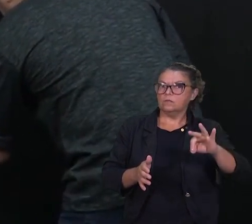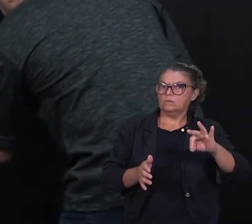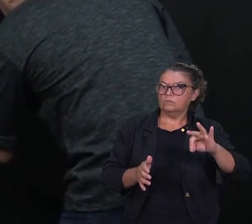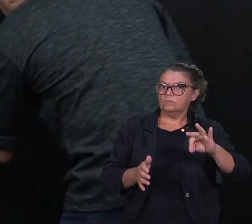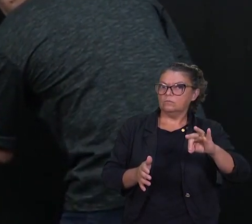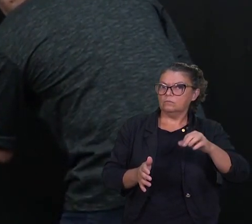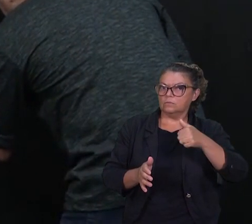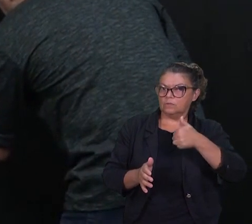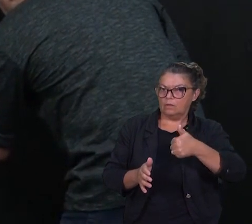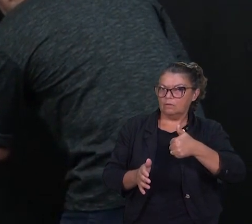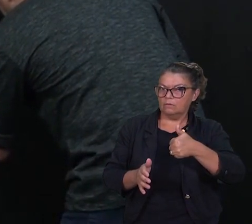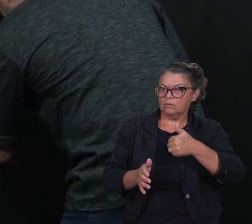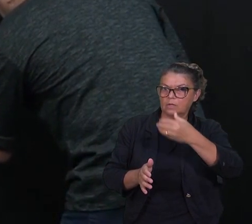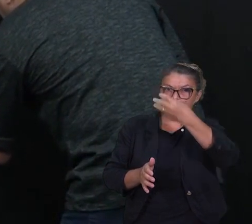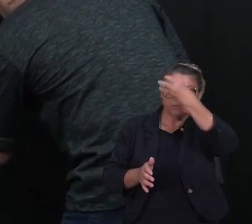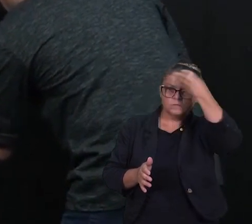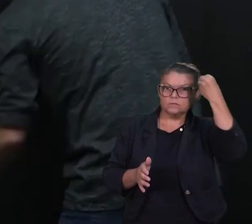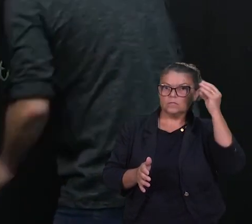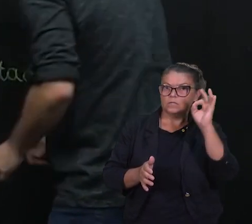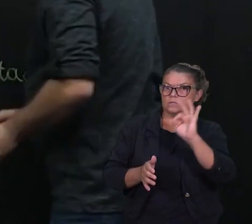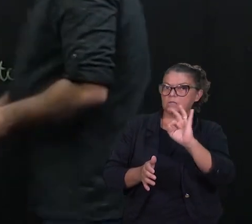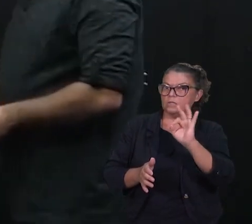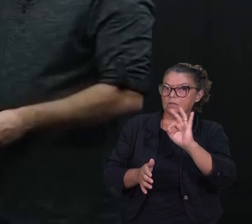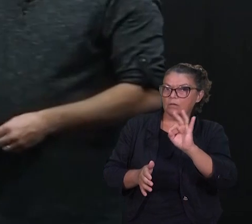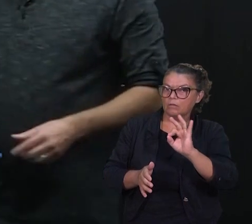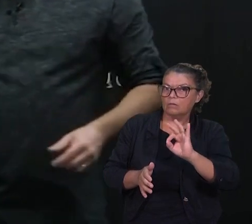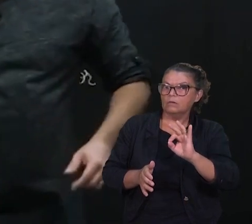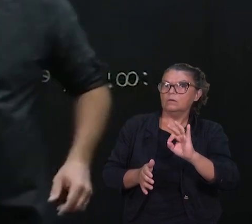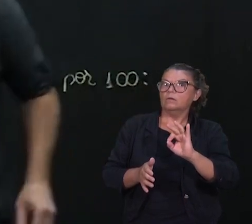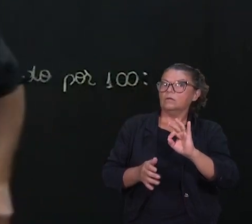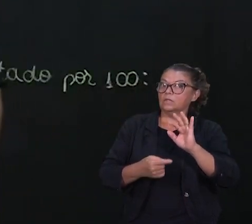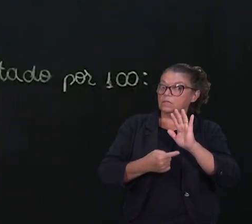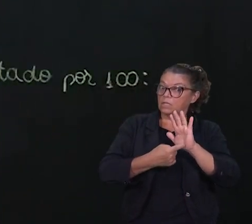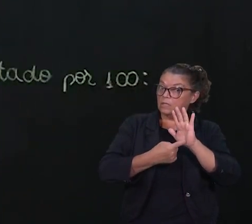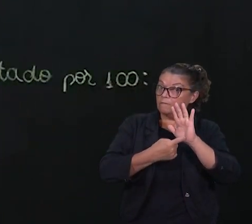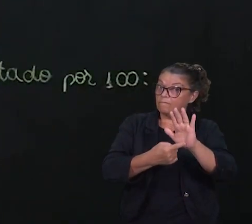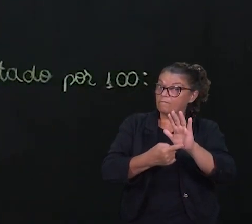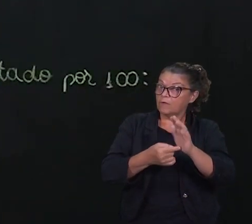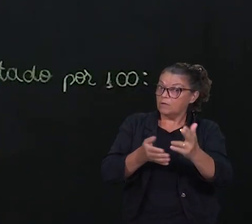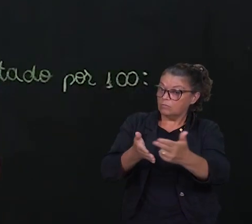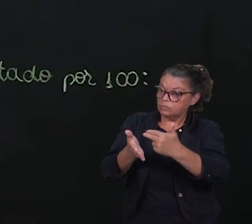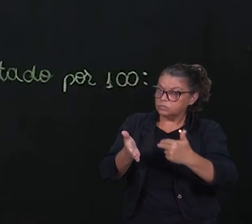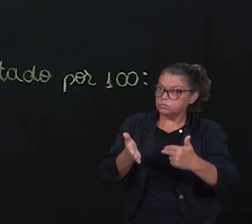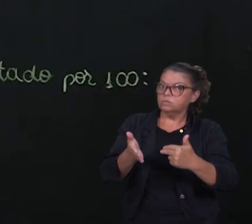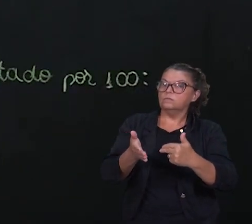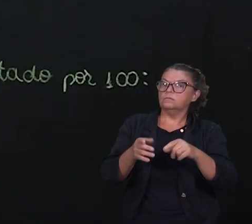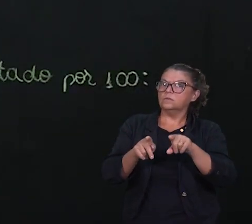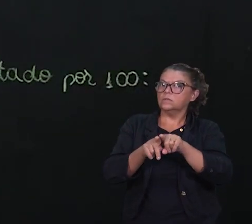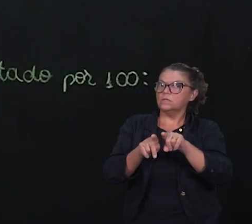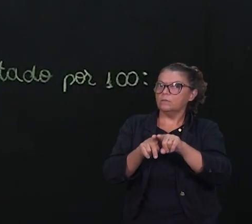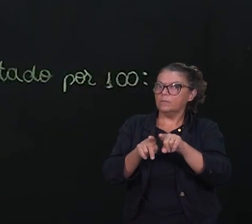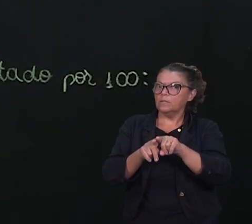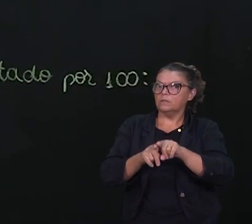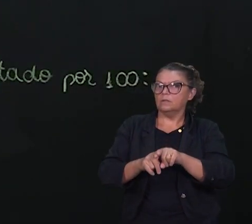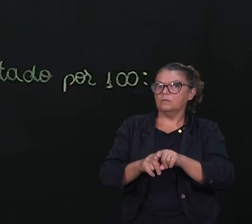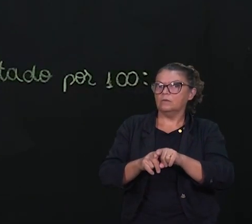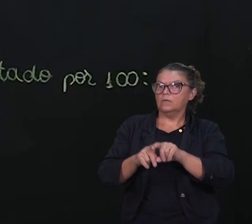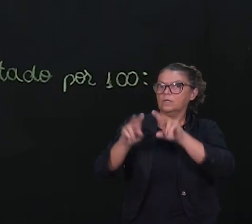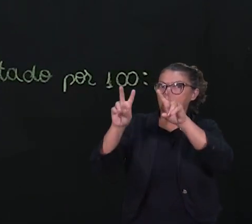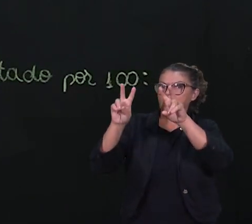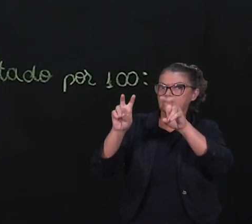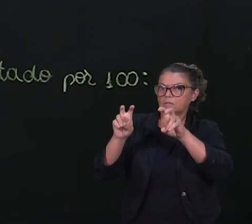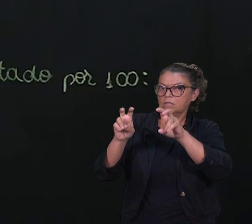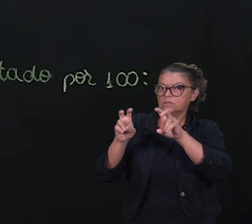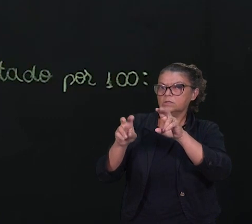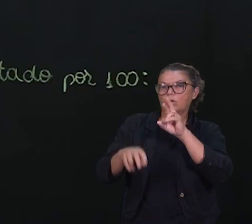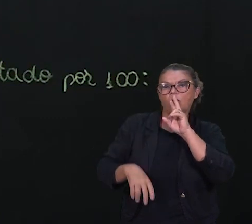14,7%, tá? Então não esqueçam aqui do símbolo de porcentagem, até porque essa